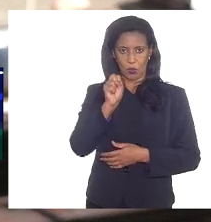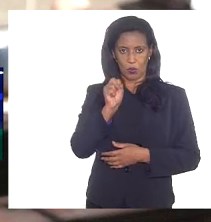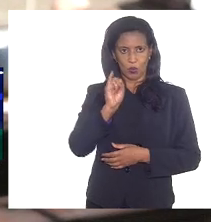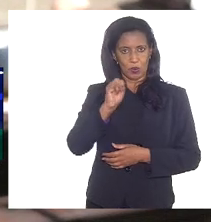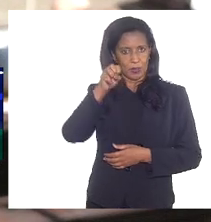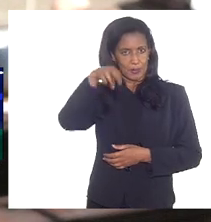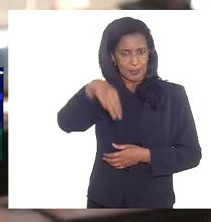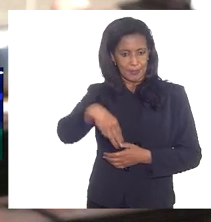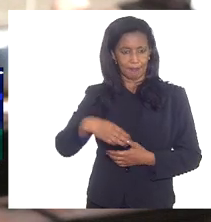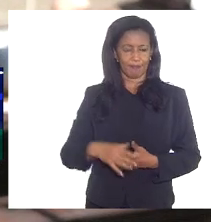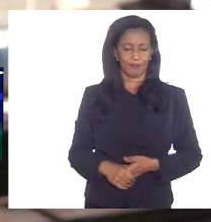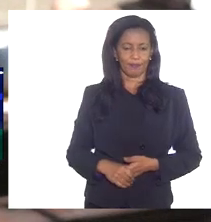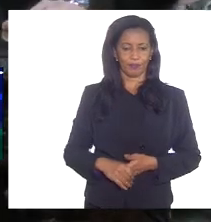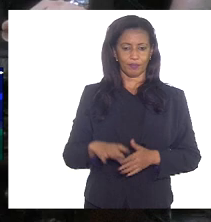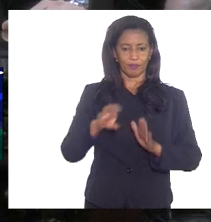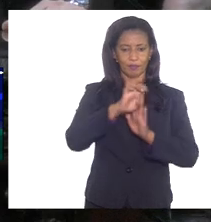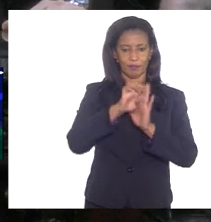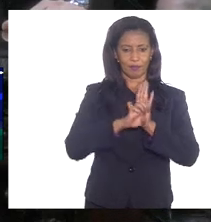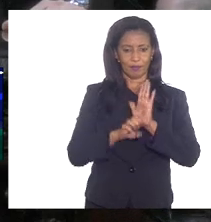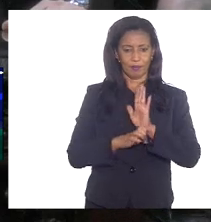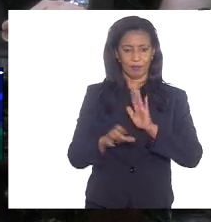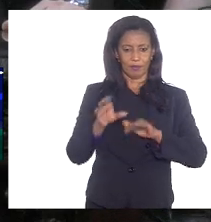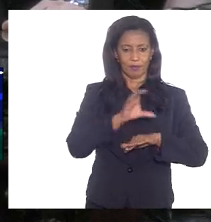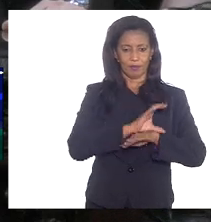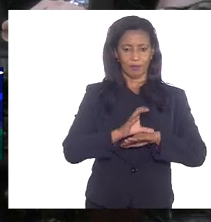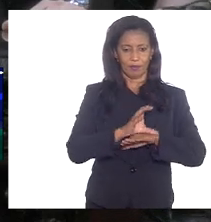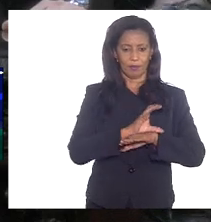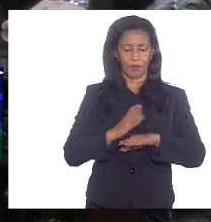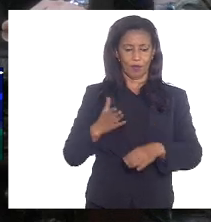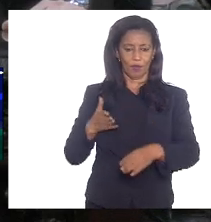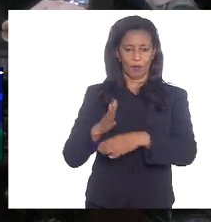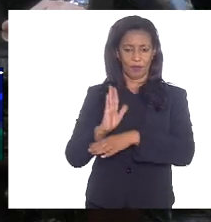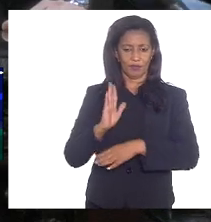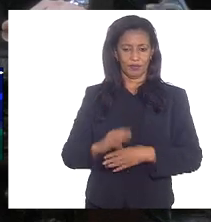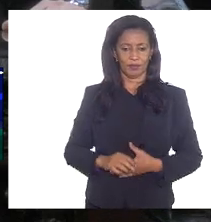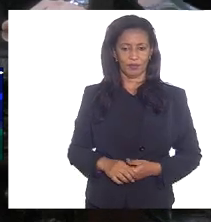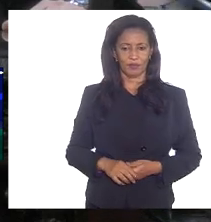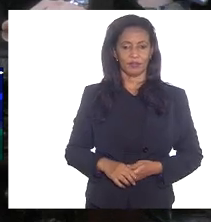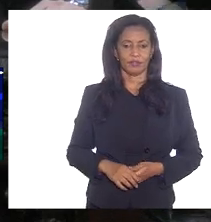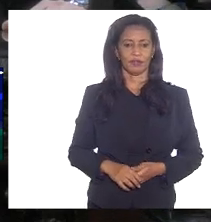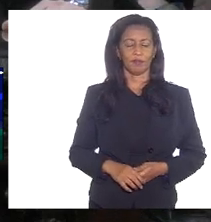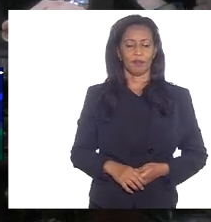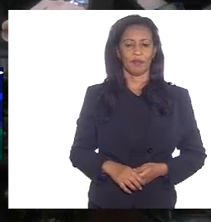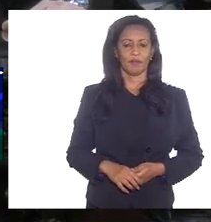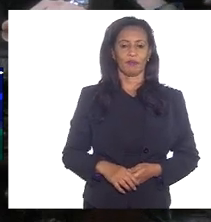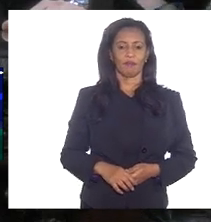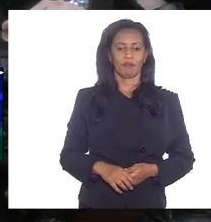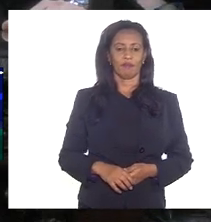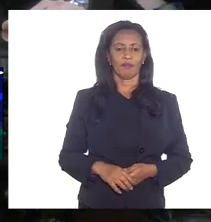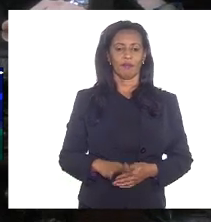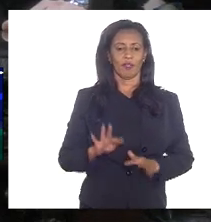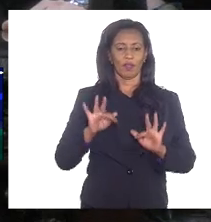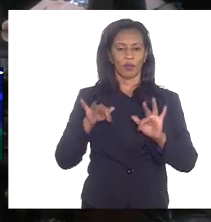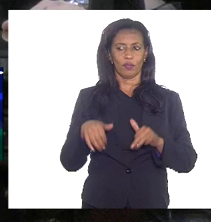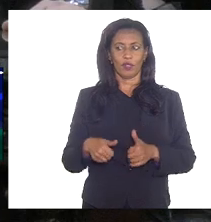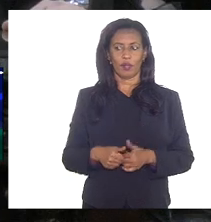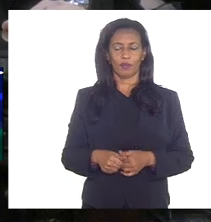sims. A emenda constitucional foi aprovada. Estando de ordem agora? Ao final.